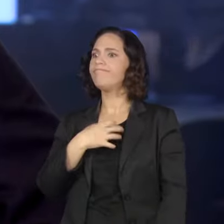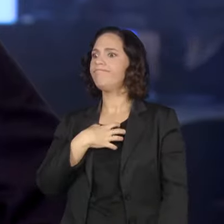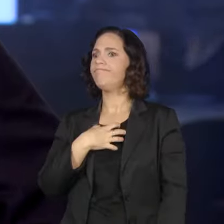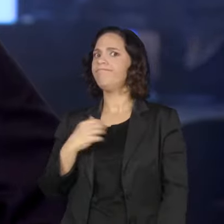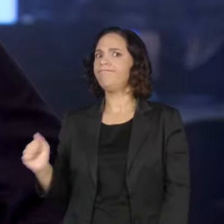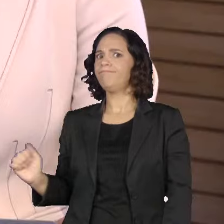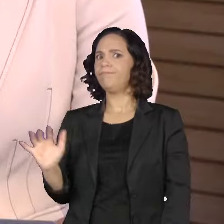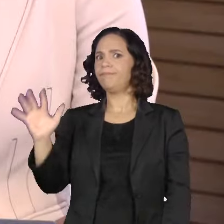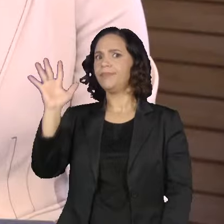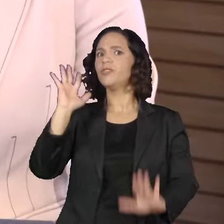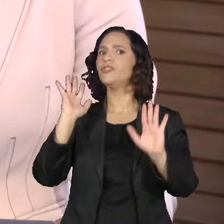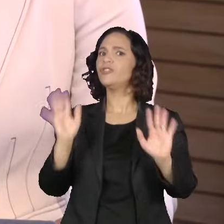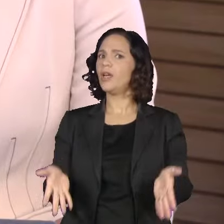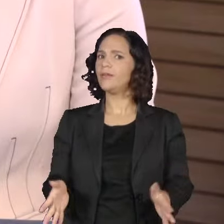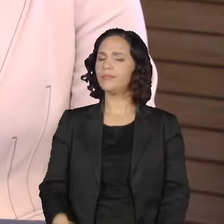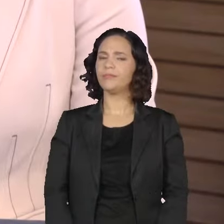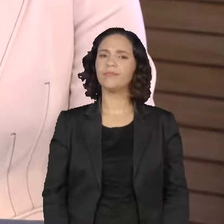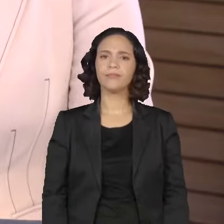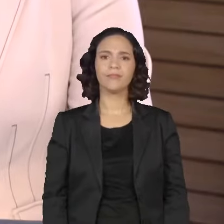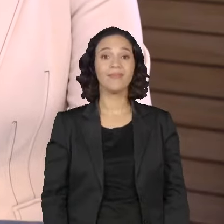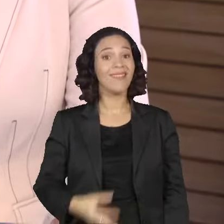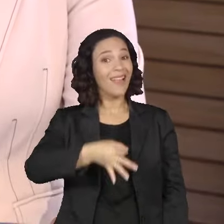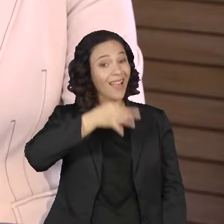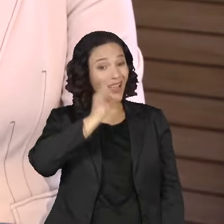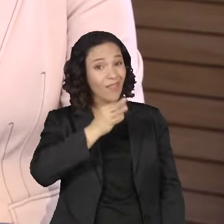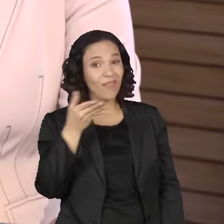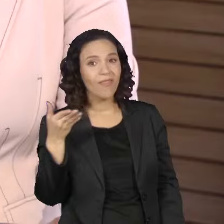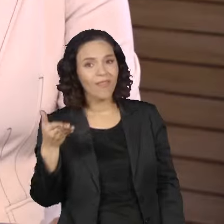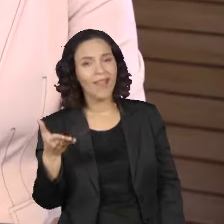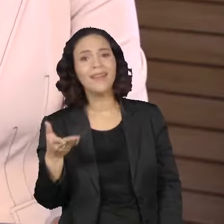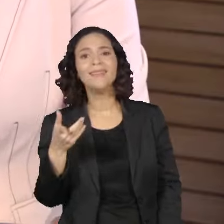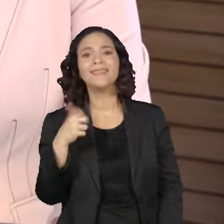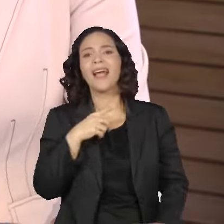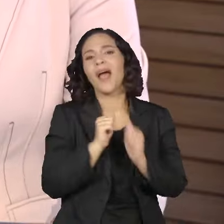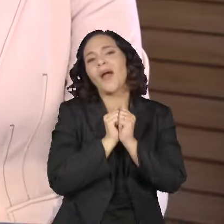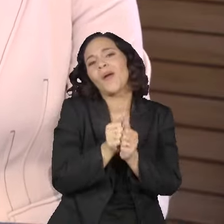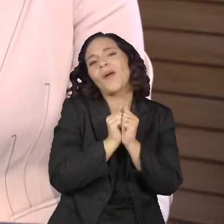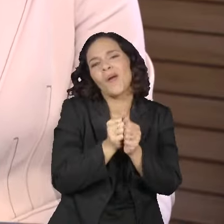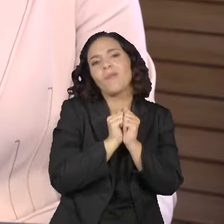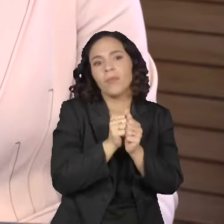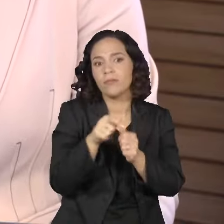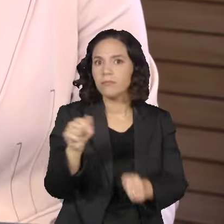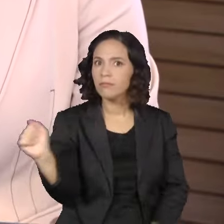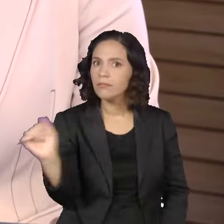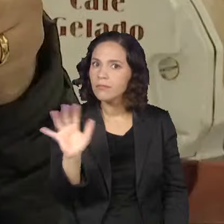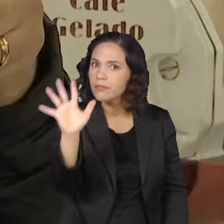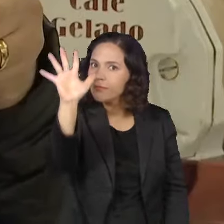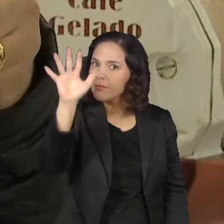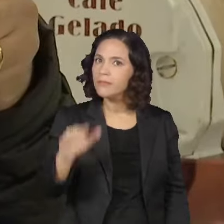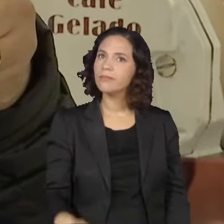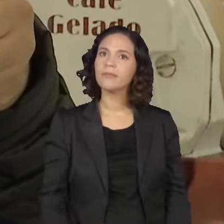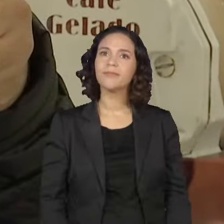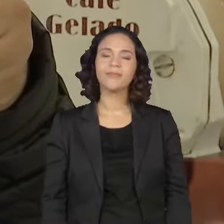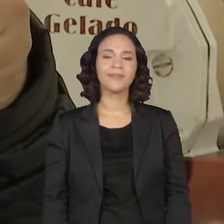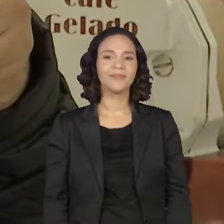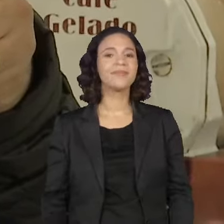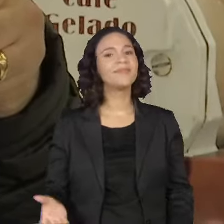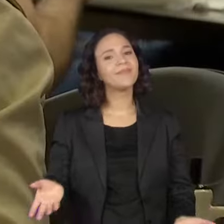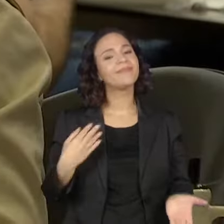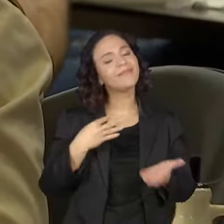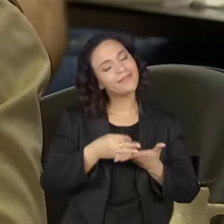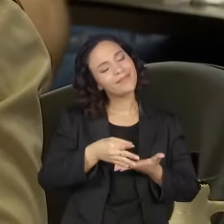no bolso. E até o café, companheiro de tantas horas, está bem mais caro. Tomar